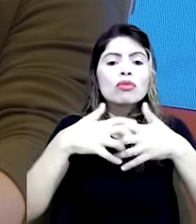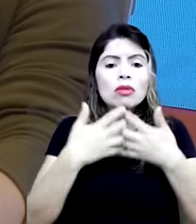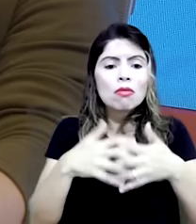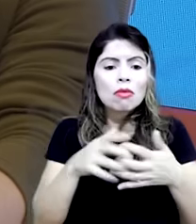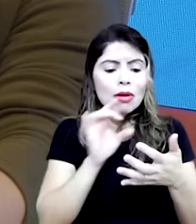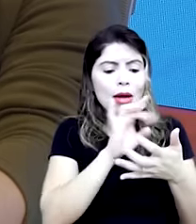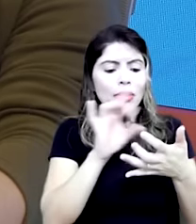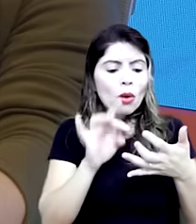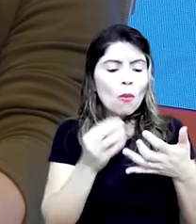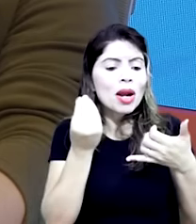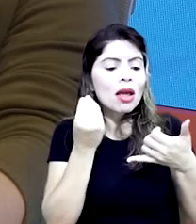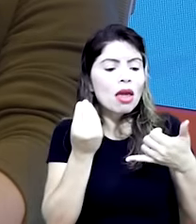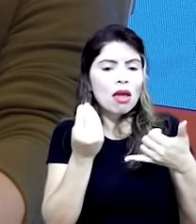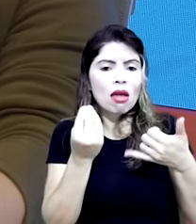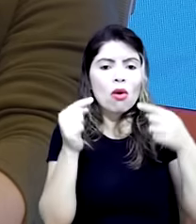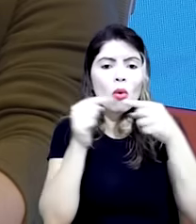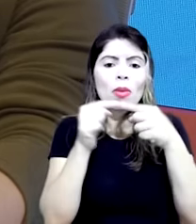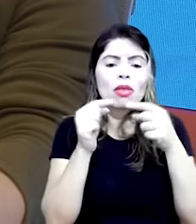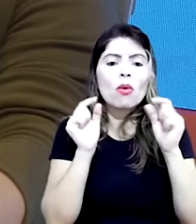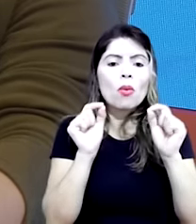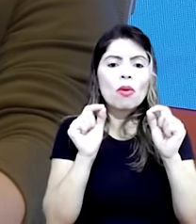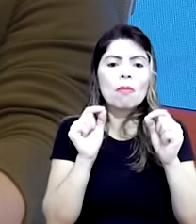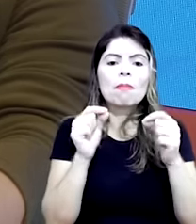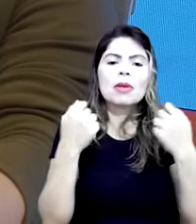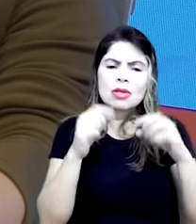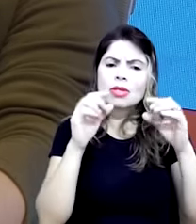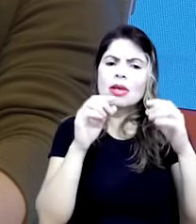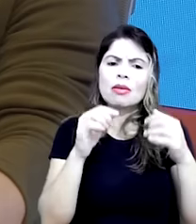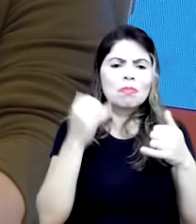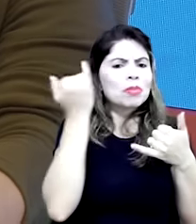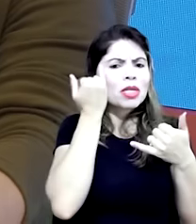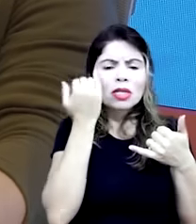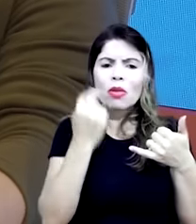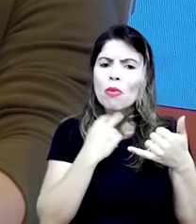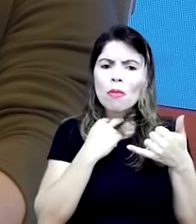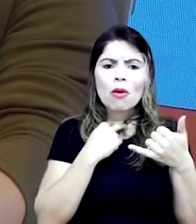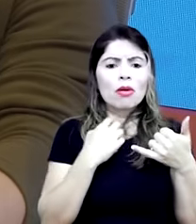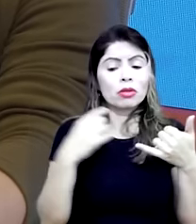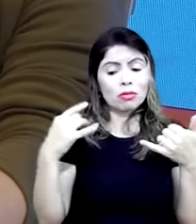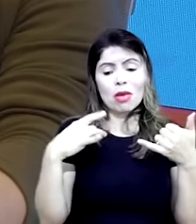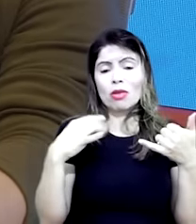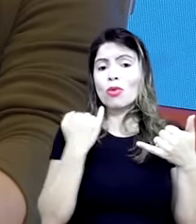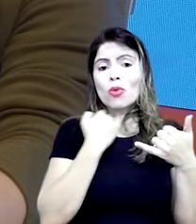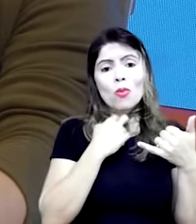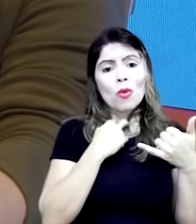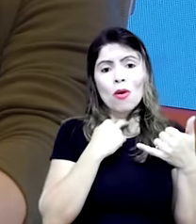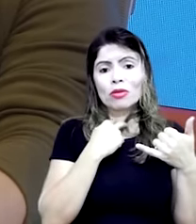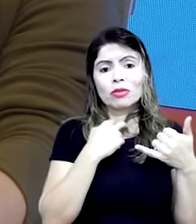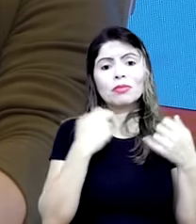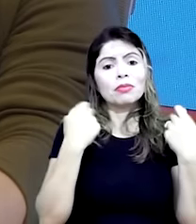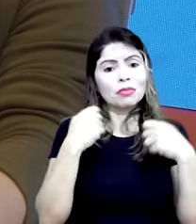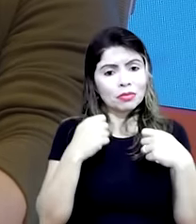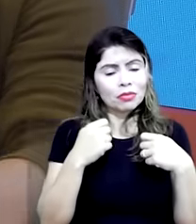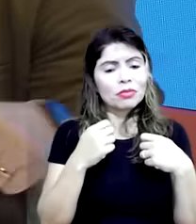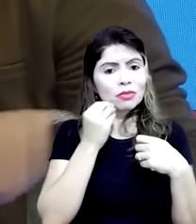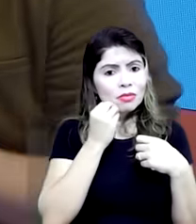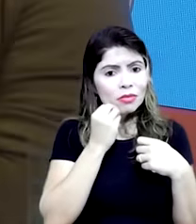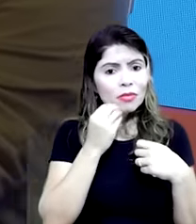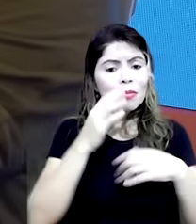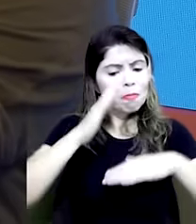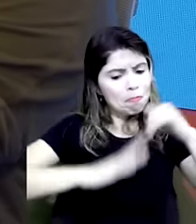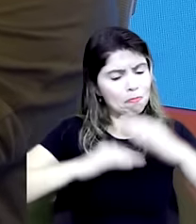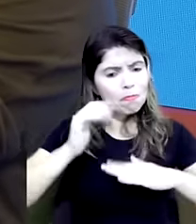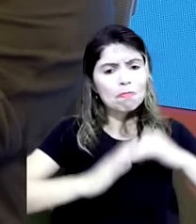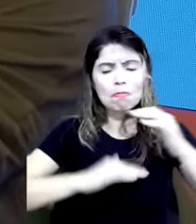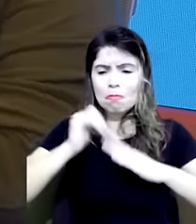pode ter preguiça e sen não pode ter medo você tem que ir lá e fazer funcionar e praticar praticar É treinar é a